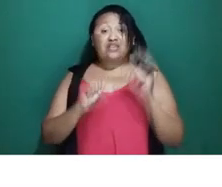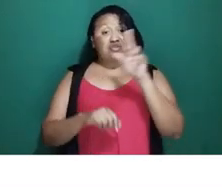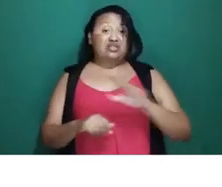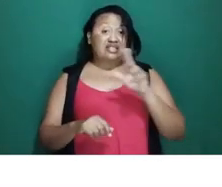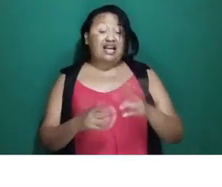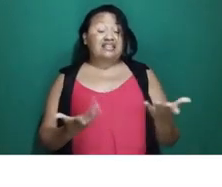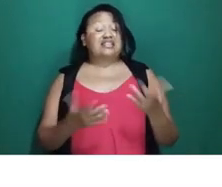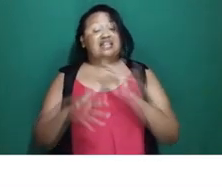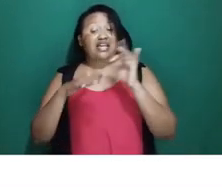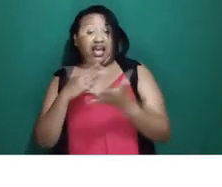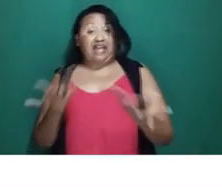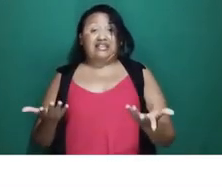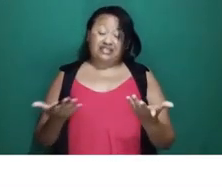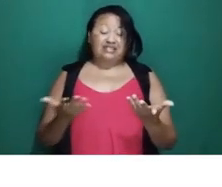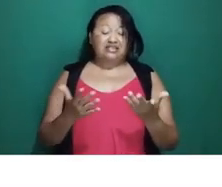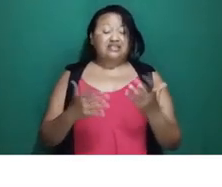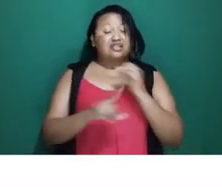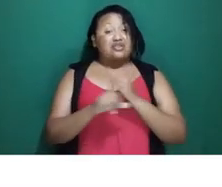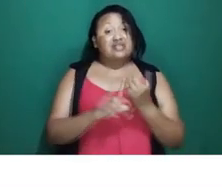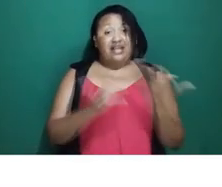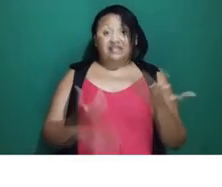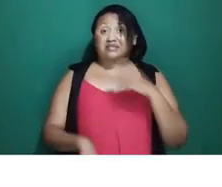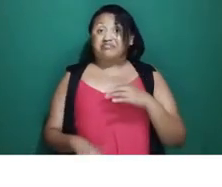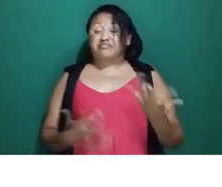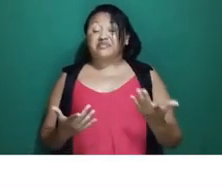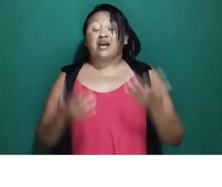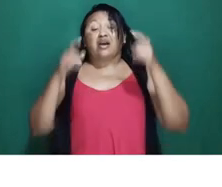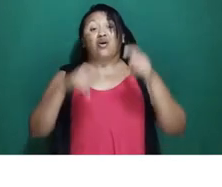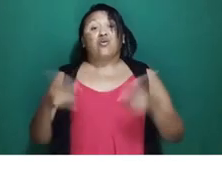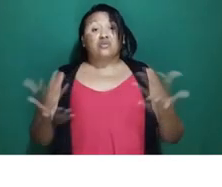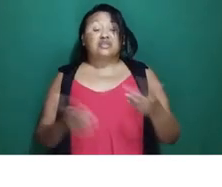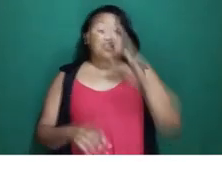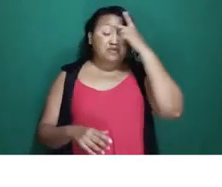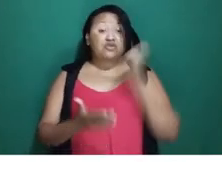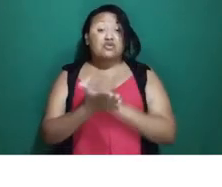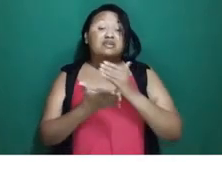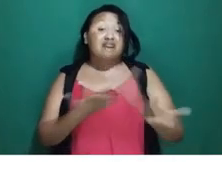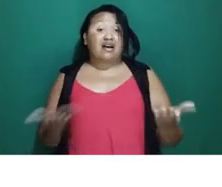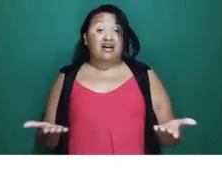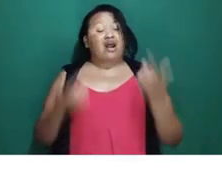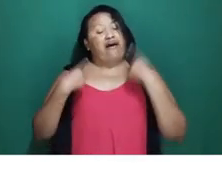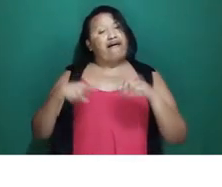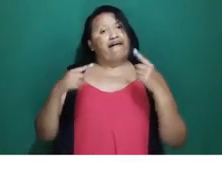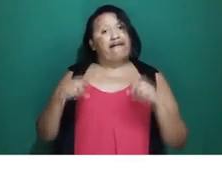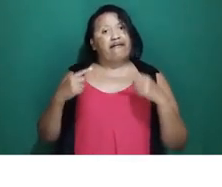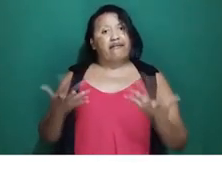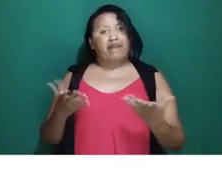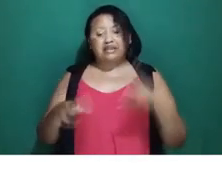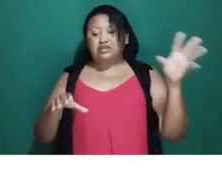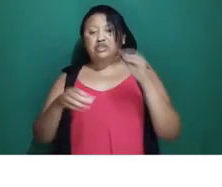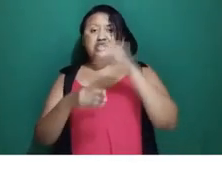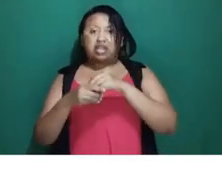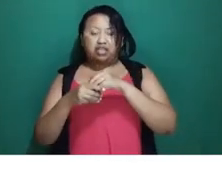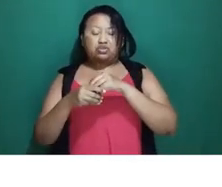usada nas redes sociais no Twitter principalmente que foi onde realmente as pessoas começaram a reclamar da composição